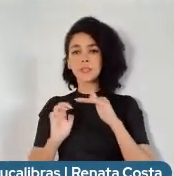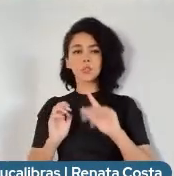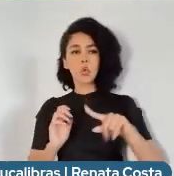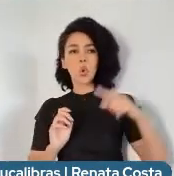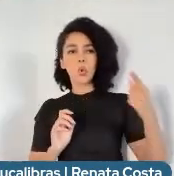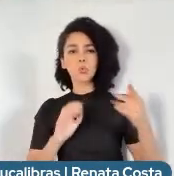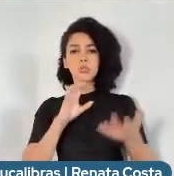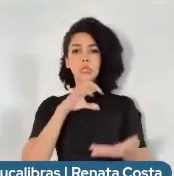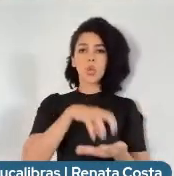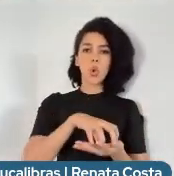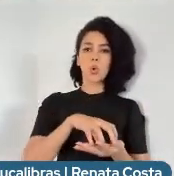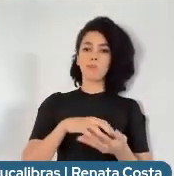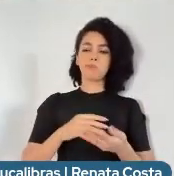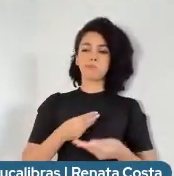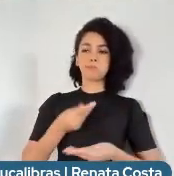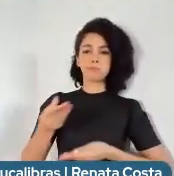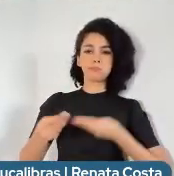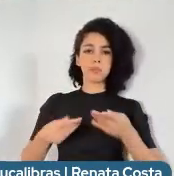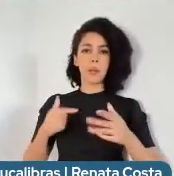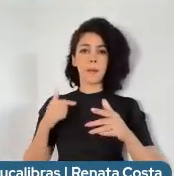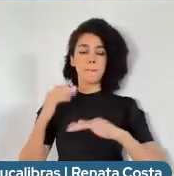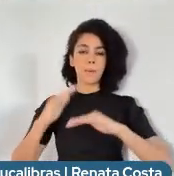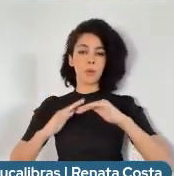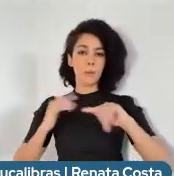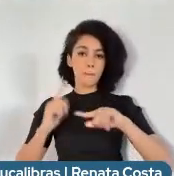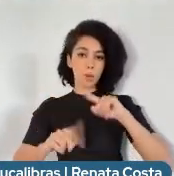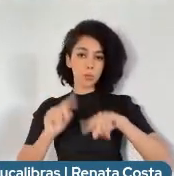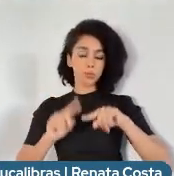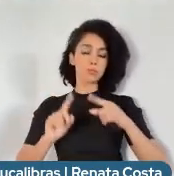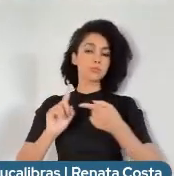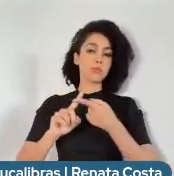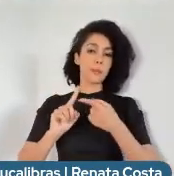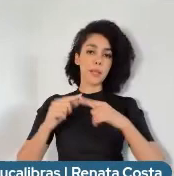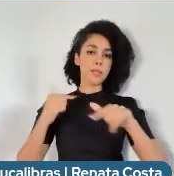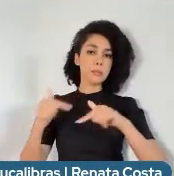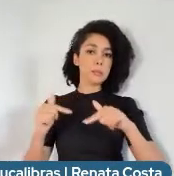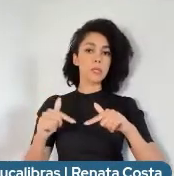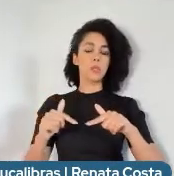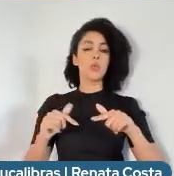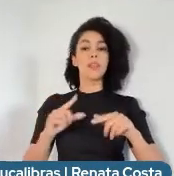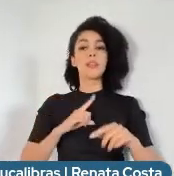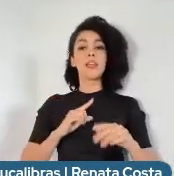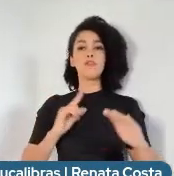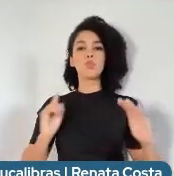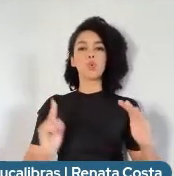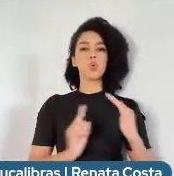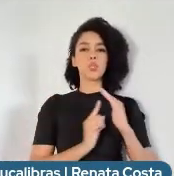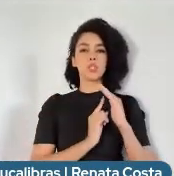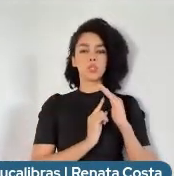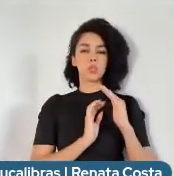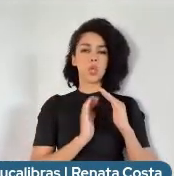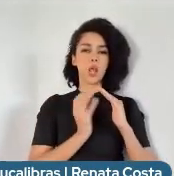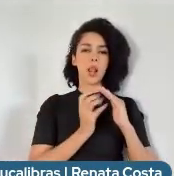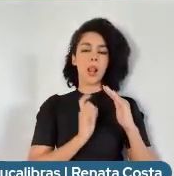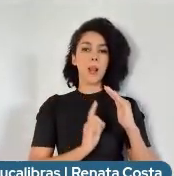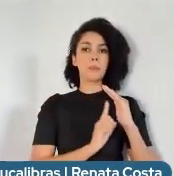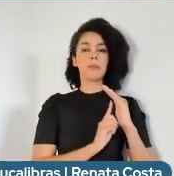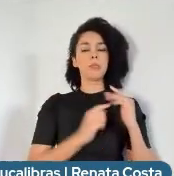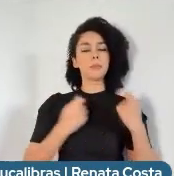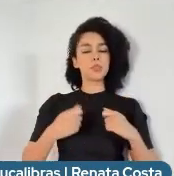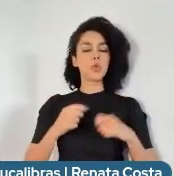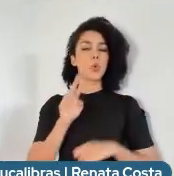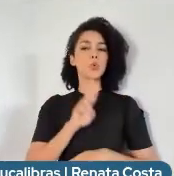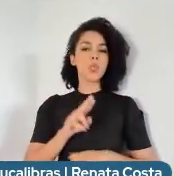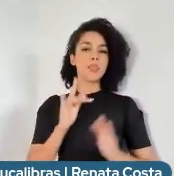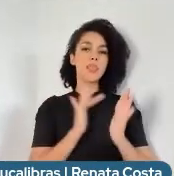fazer a entrega de produtos e serviços, né, no isolamento social, tiveram que utilizar-se de